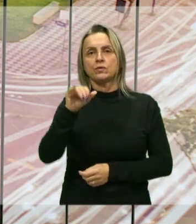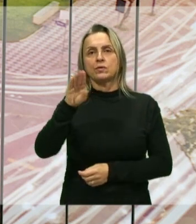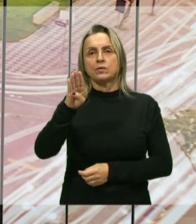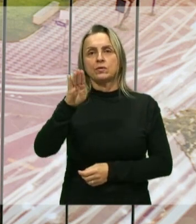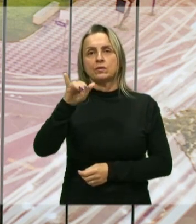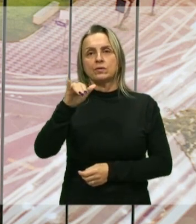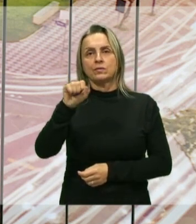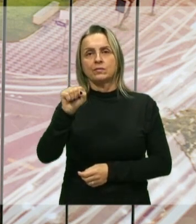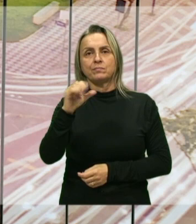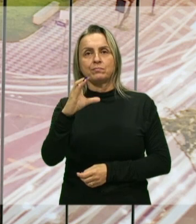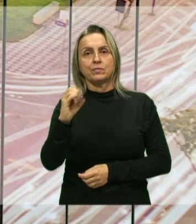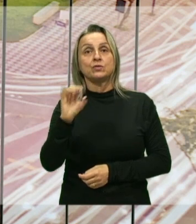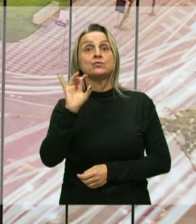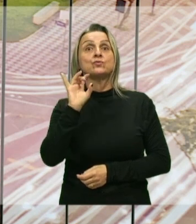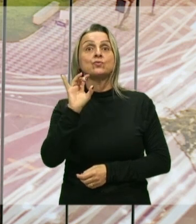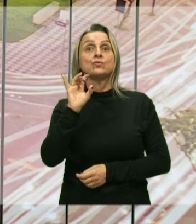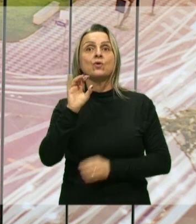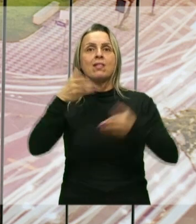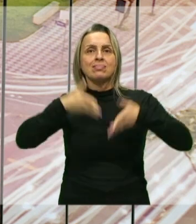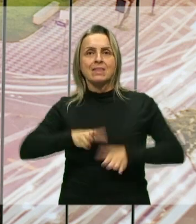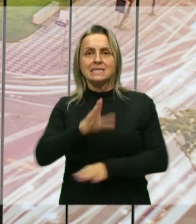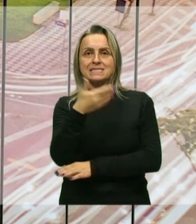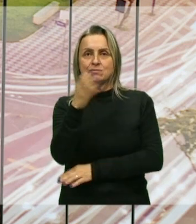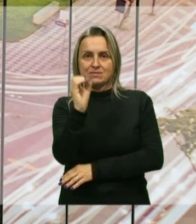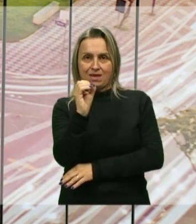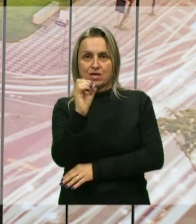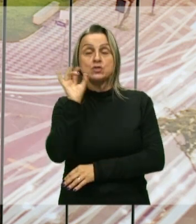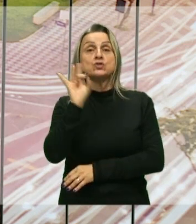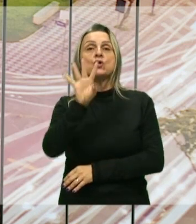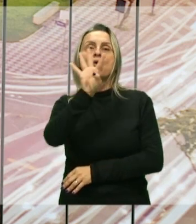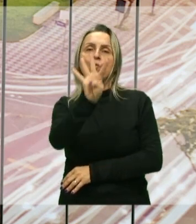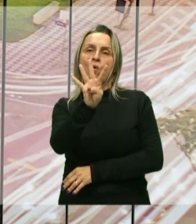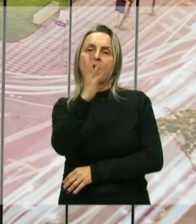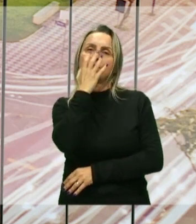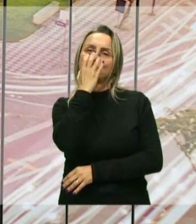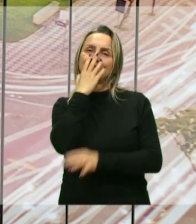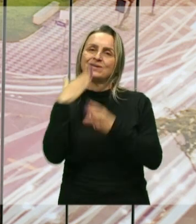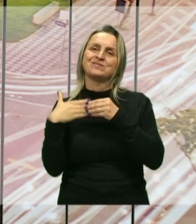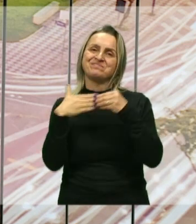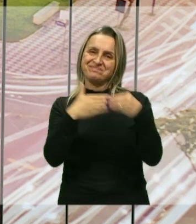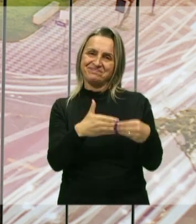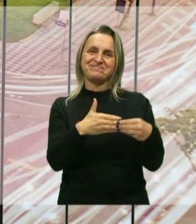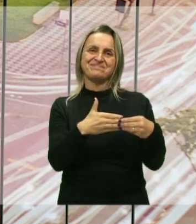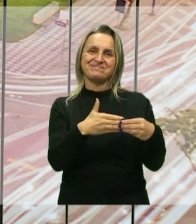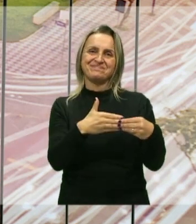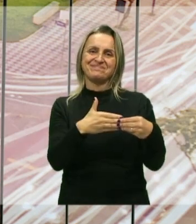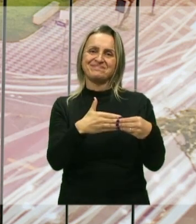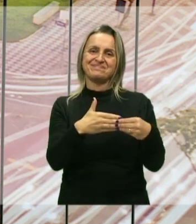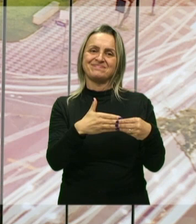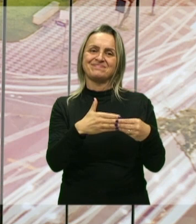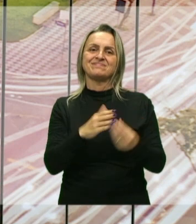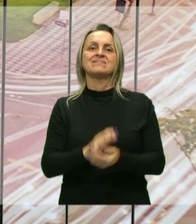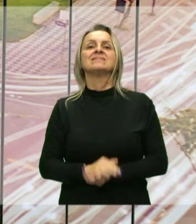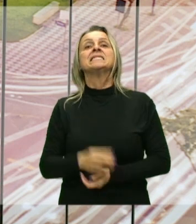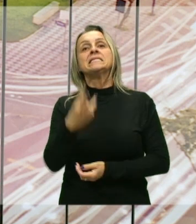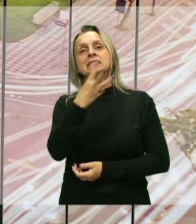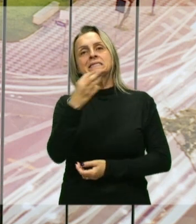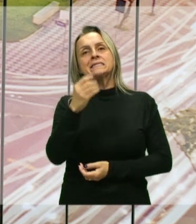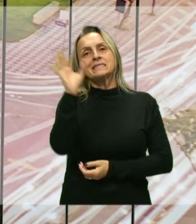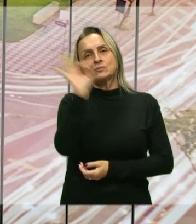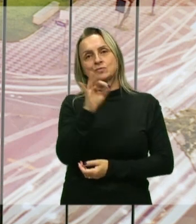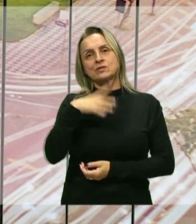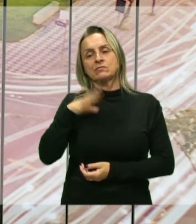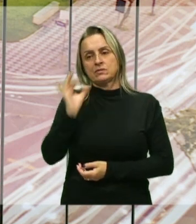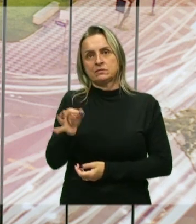viraram, né? De uma ninhada de 10. Então, a gente sempre estima que, assim, 70% não viram e 30% viram. Né,